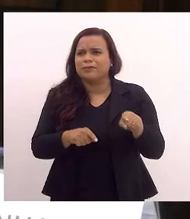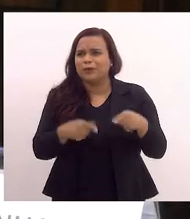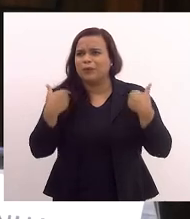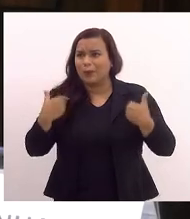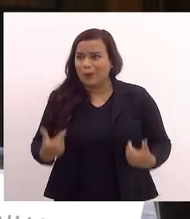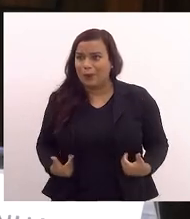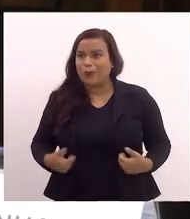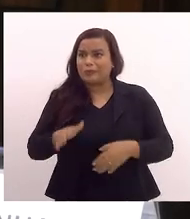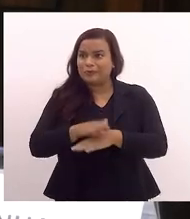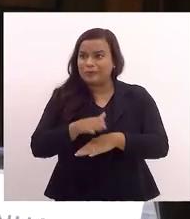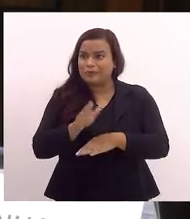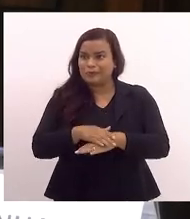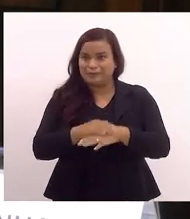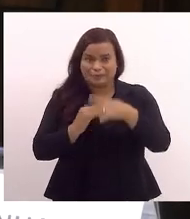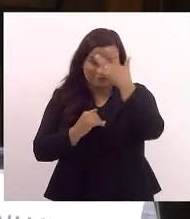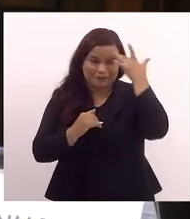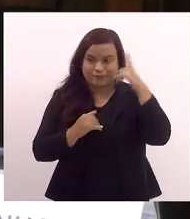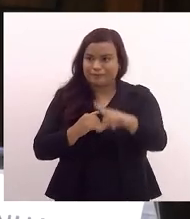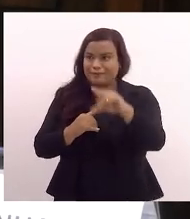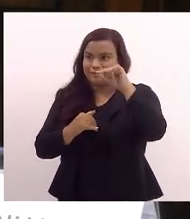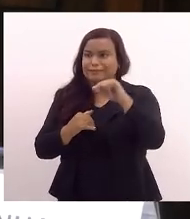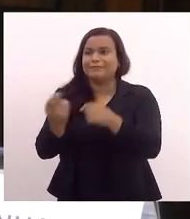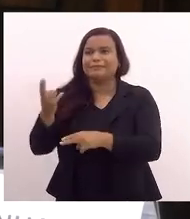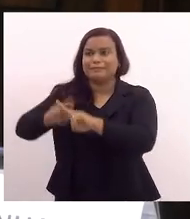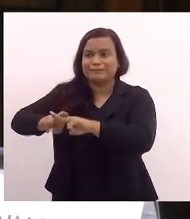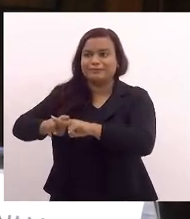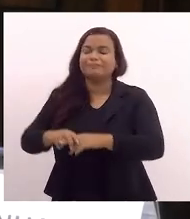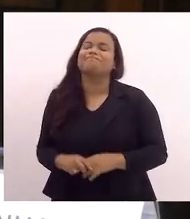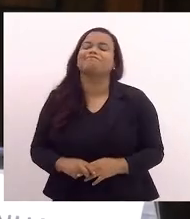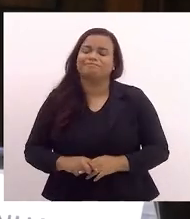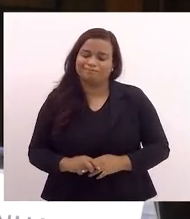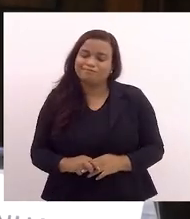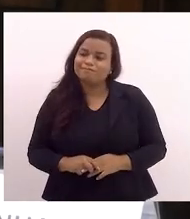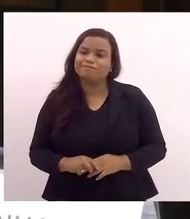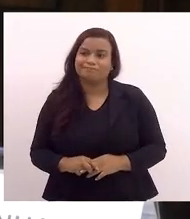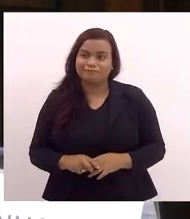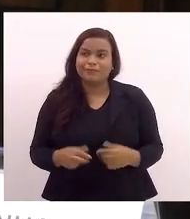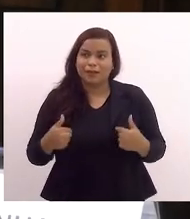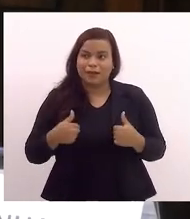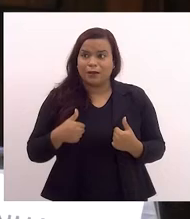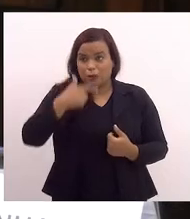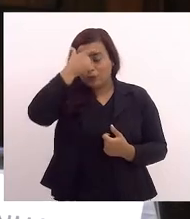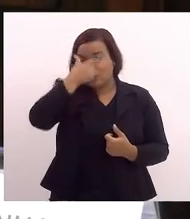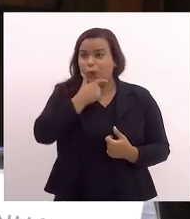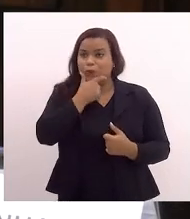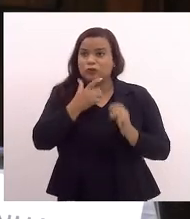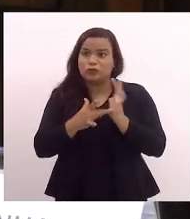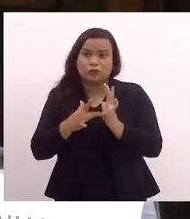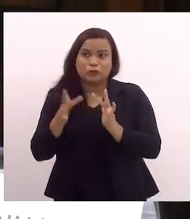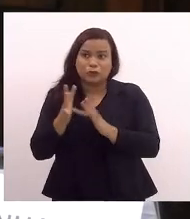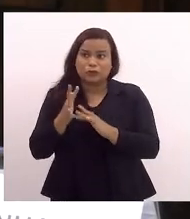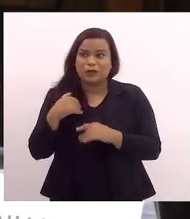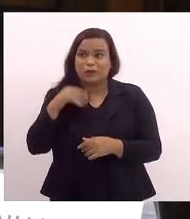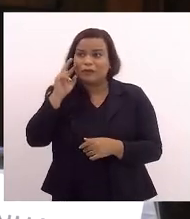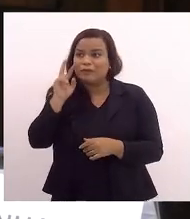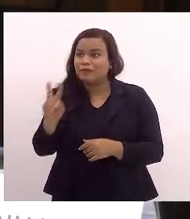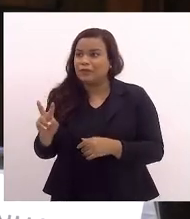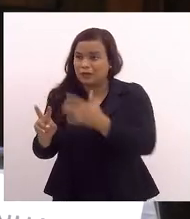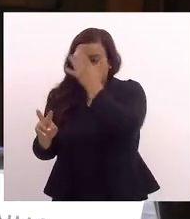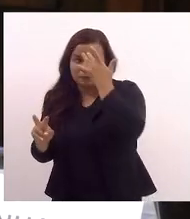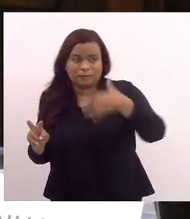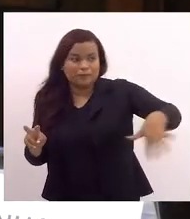prisão. E eu reconheço o rosto de Jesus de Nazaré no rosto do povo